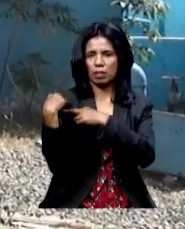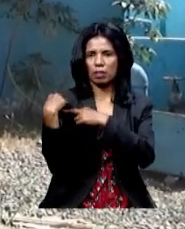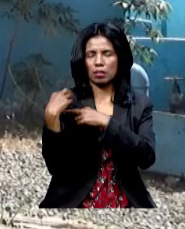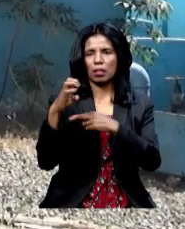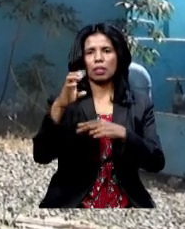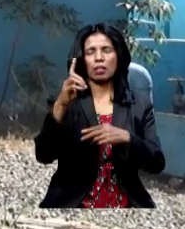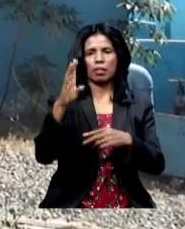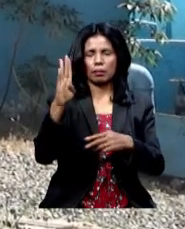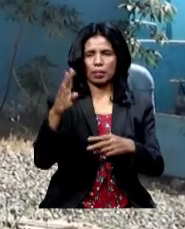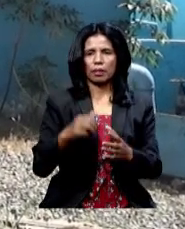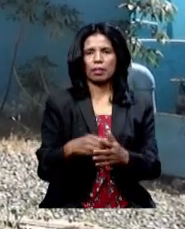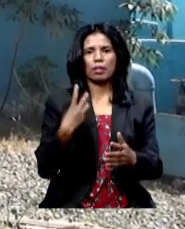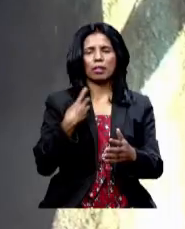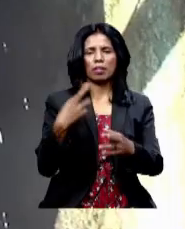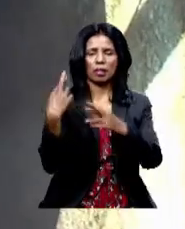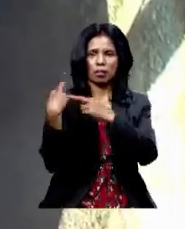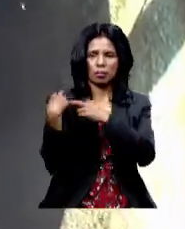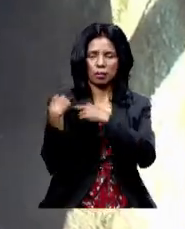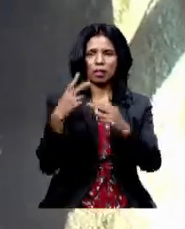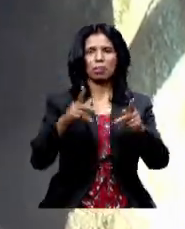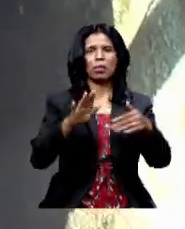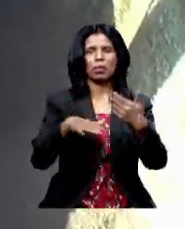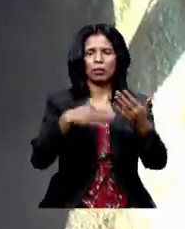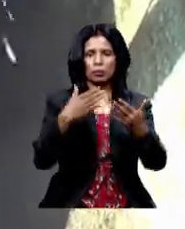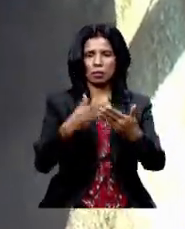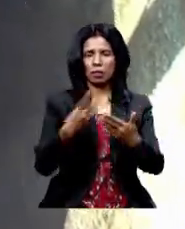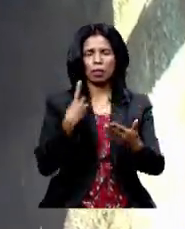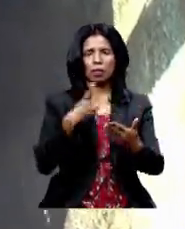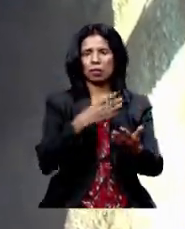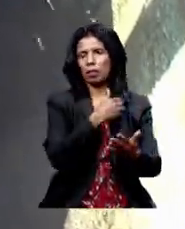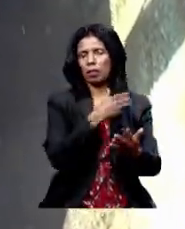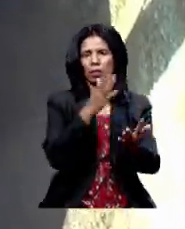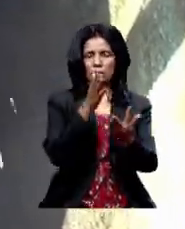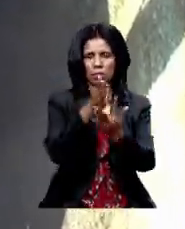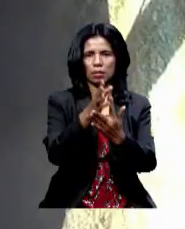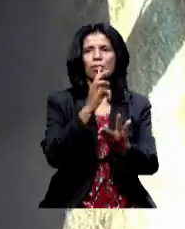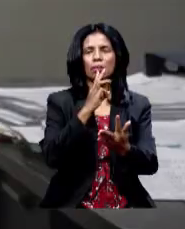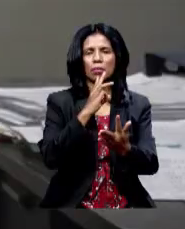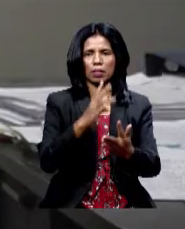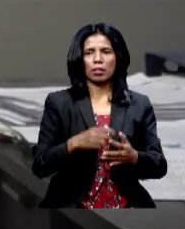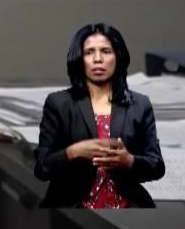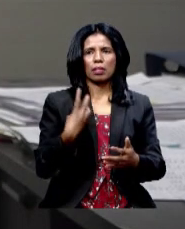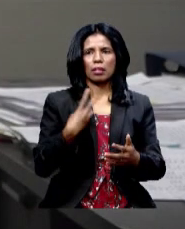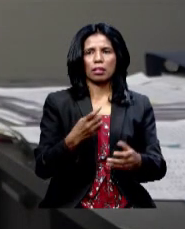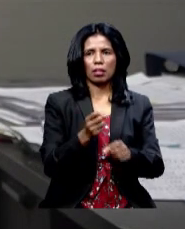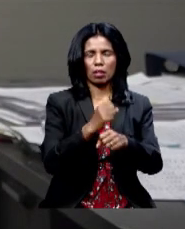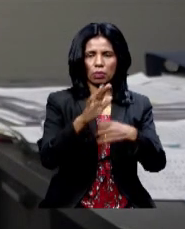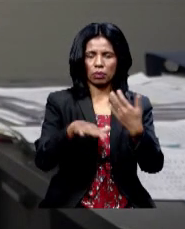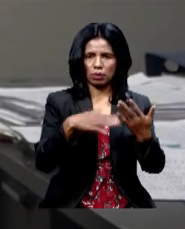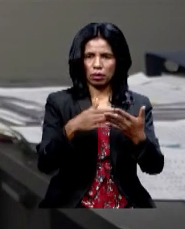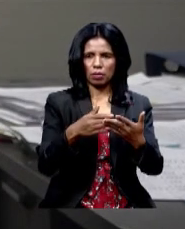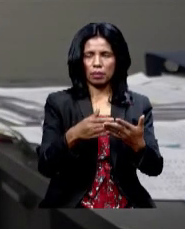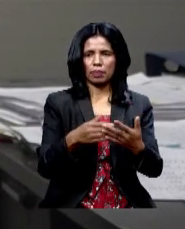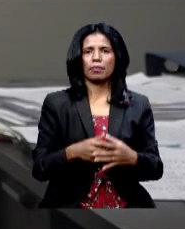EDB. Tene mak ita to responde ba ema hotu ne behane san durante ne si lakbel aseso be, e ne kon ita melhora sistema si ne hotu, ita o